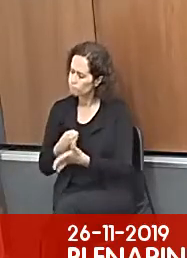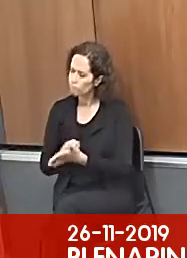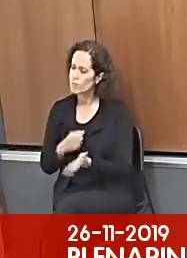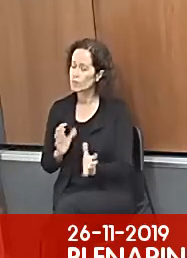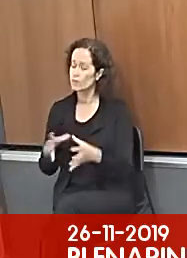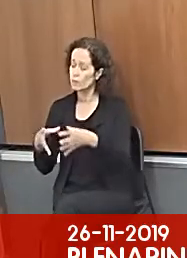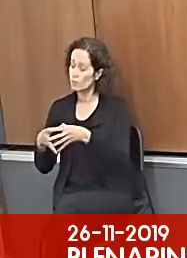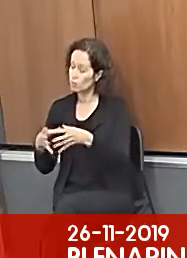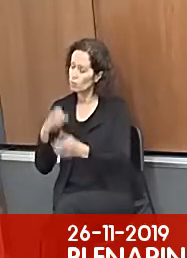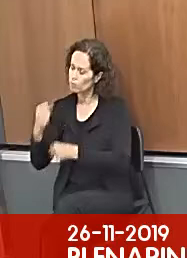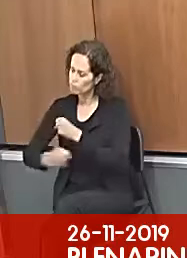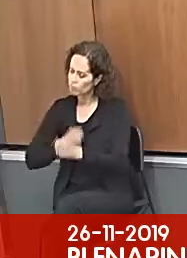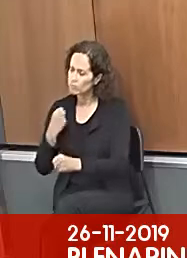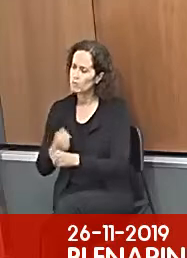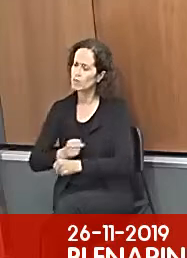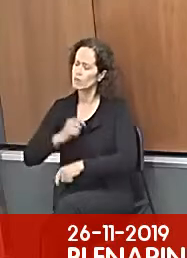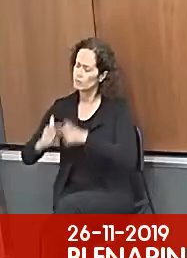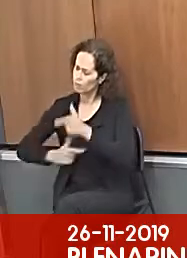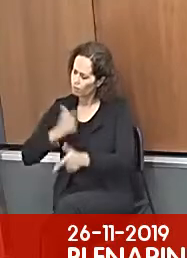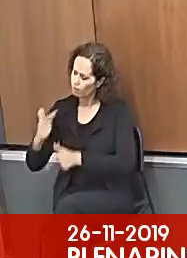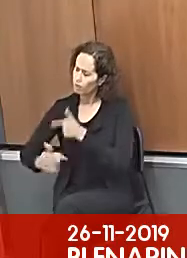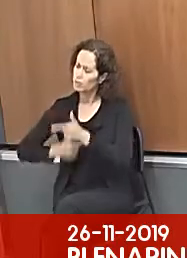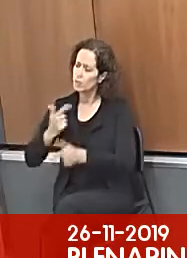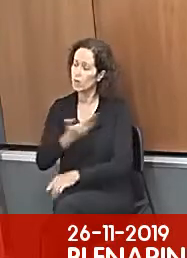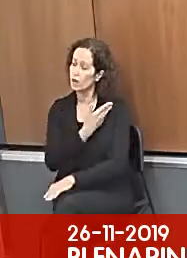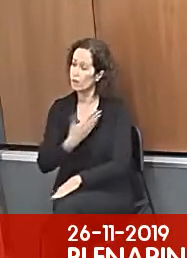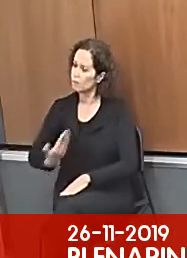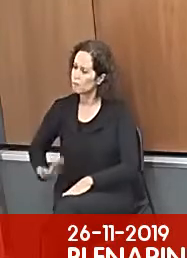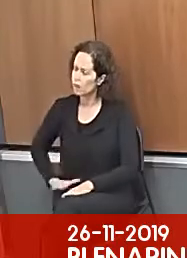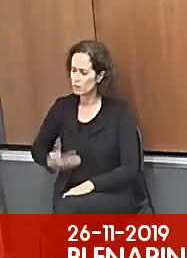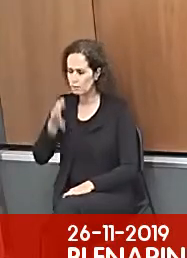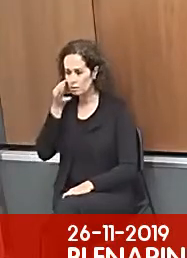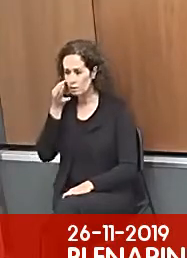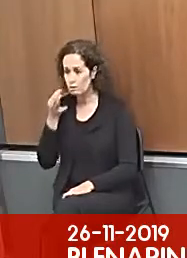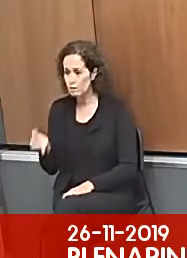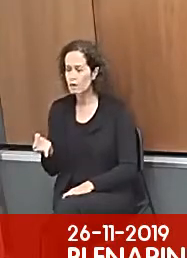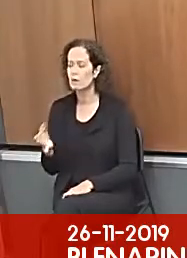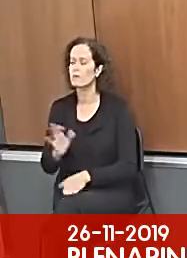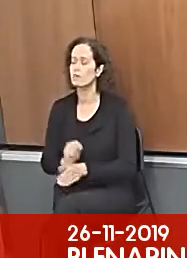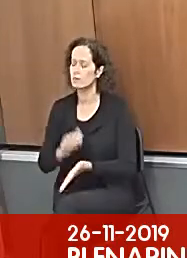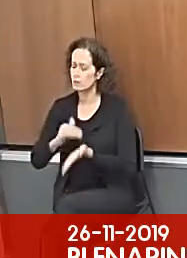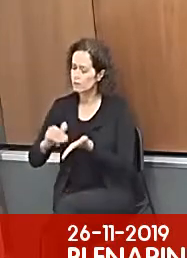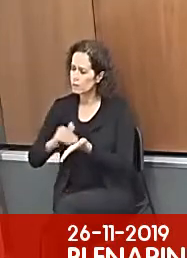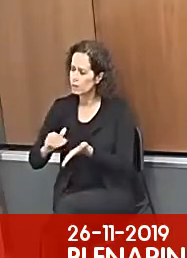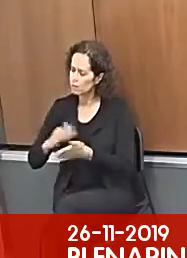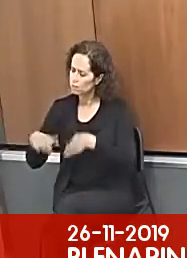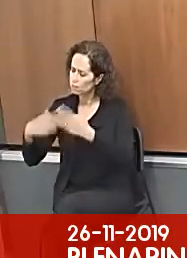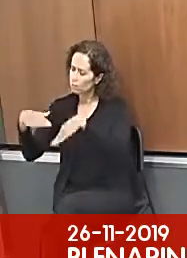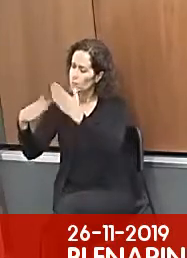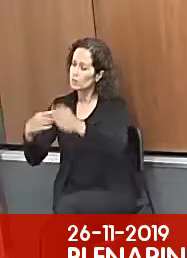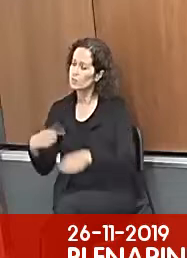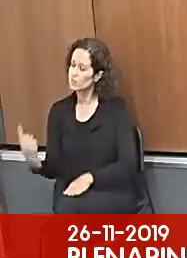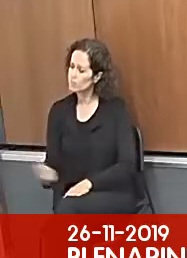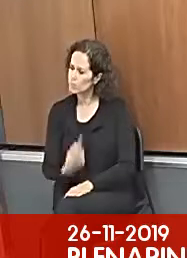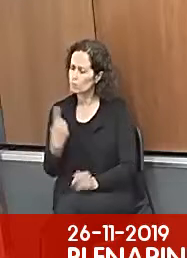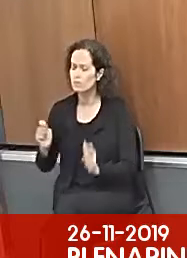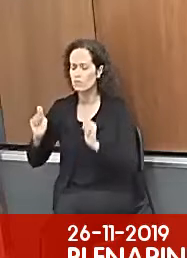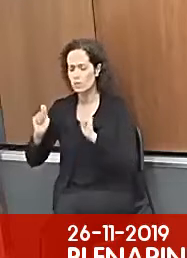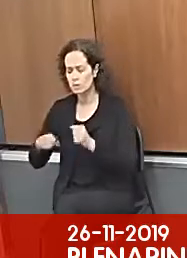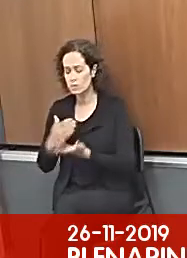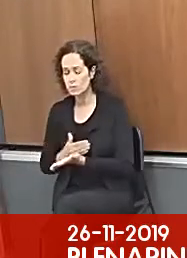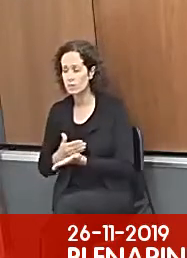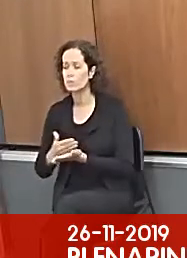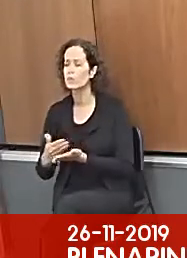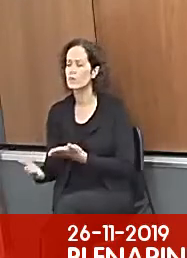comissão, no próximo ano, vai trabalhar, vai trazer o governo do Estado, a Secretaria de Desenvolvimento, para que a gente possa abrir o